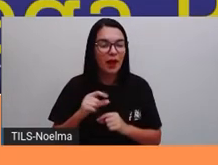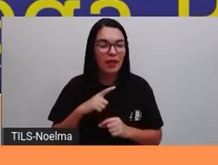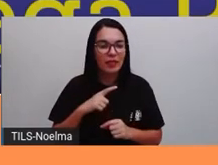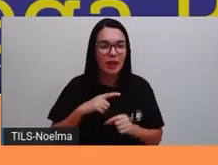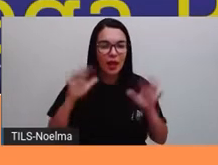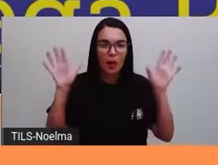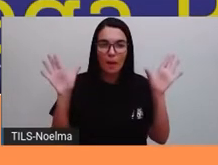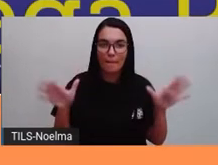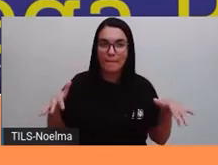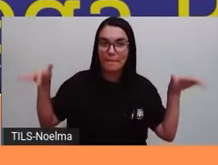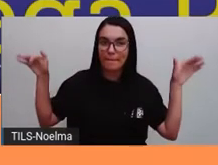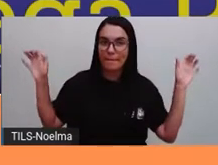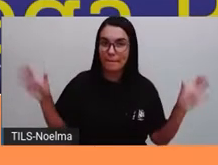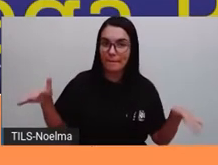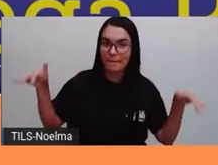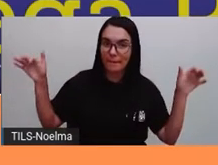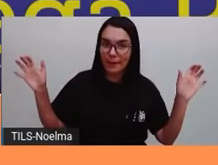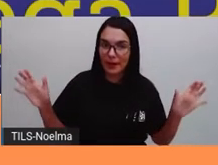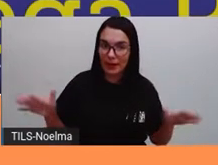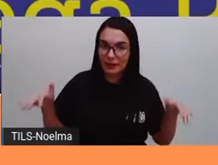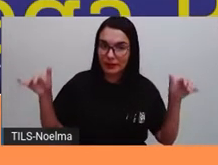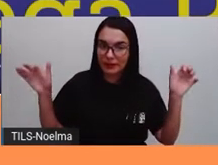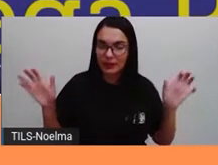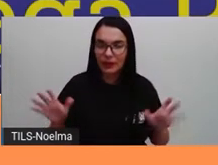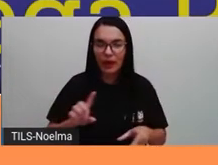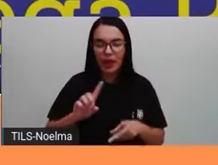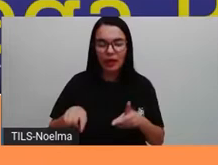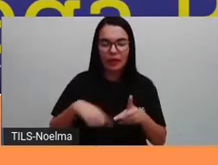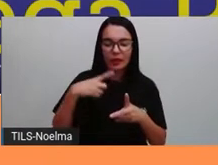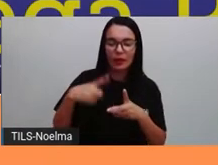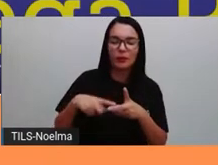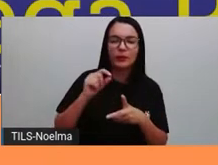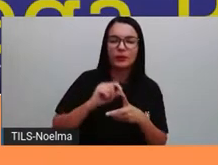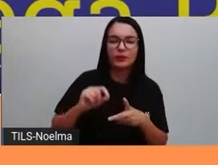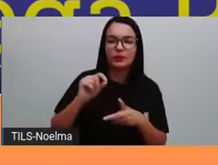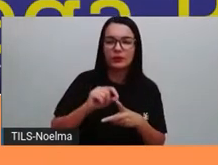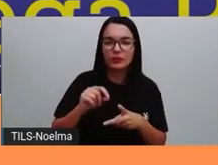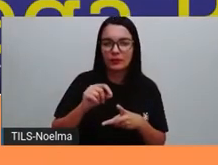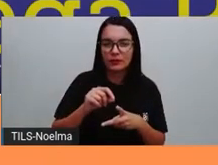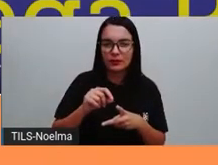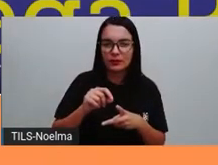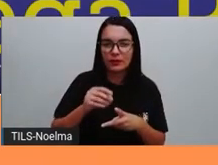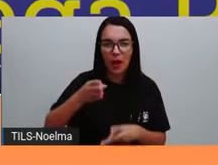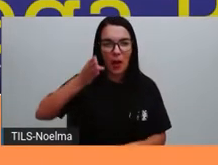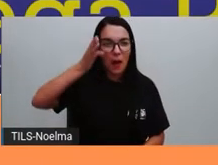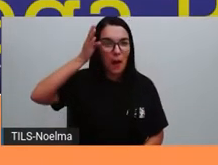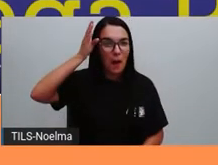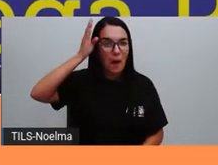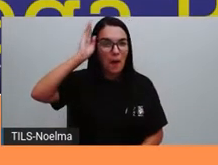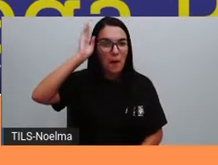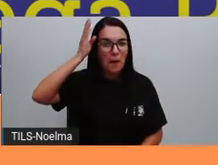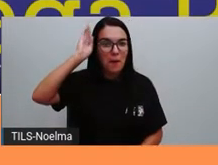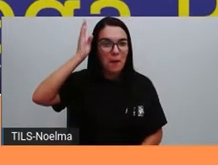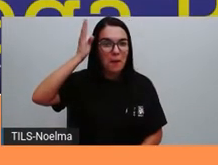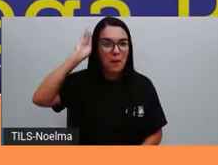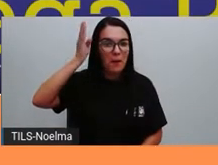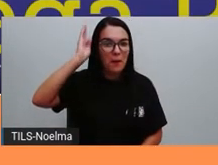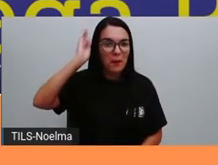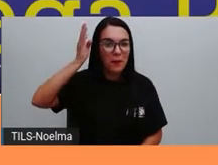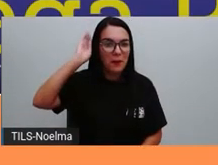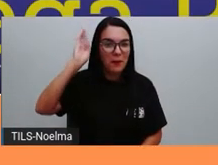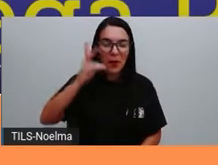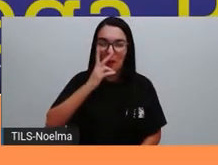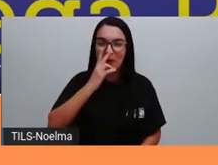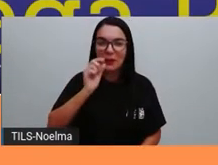no som de um pássaro e depois vó e parece ser ali o som de que